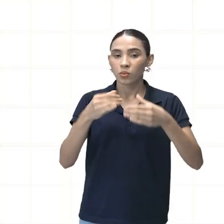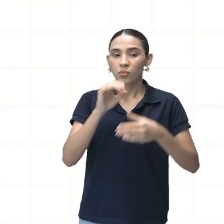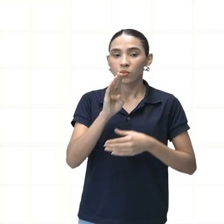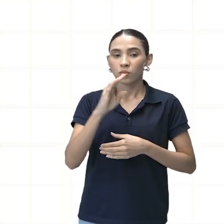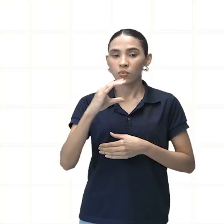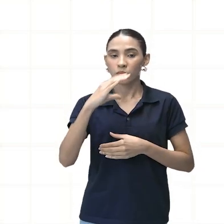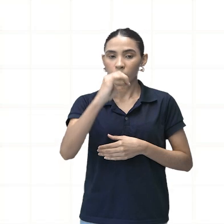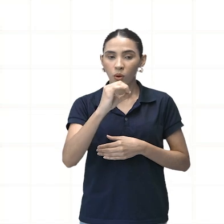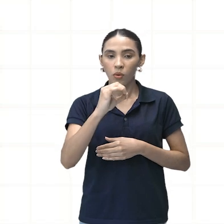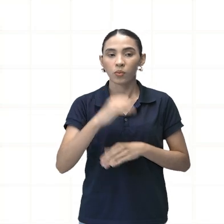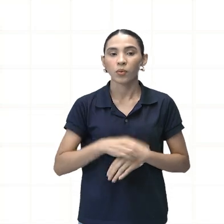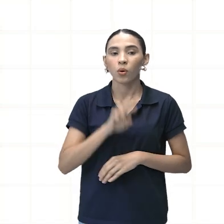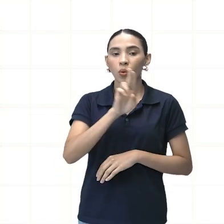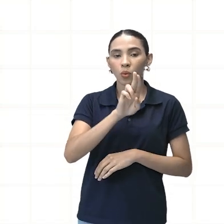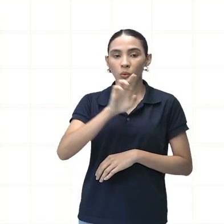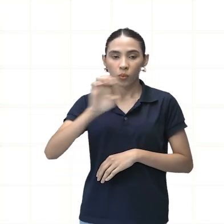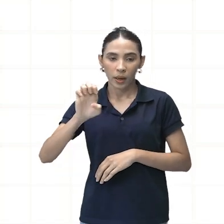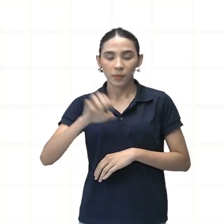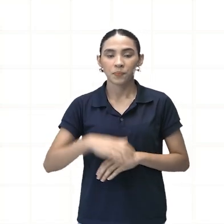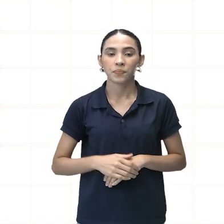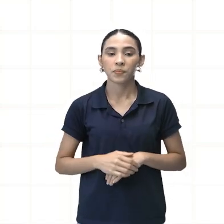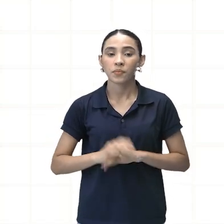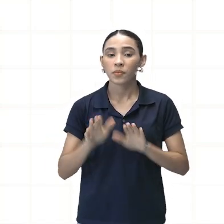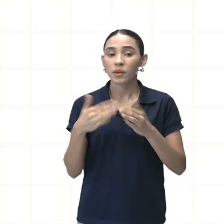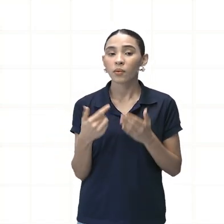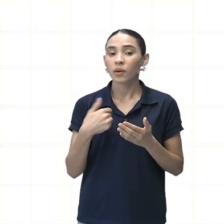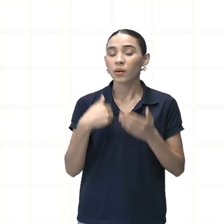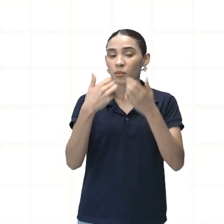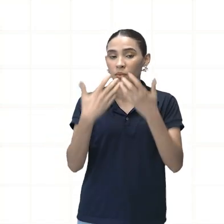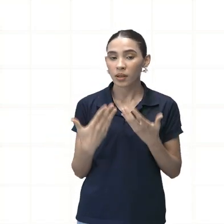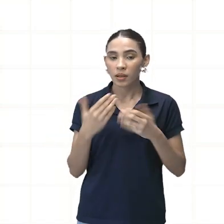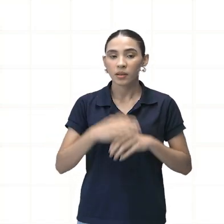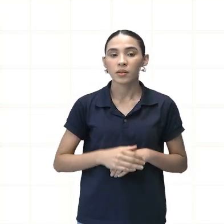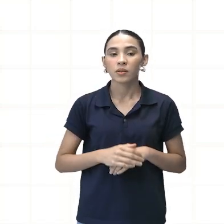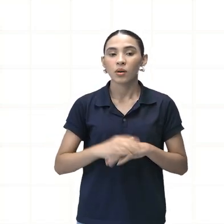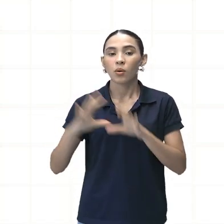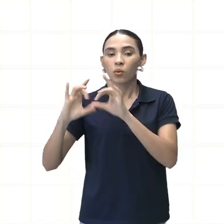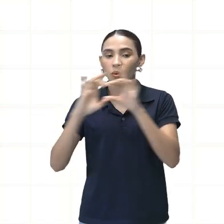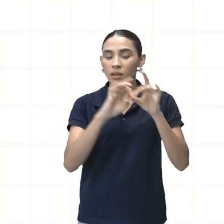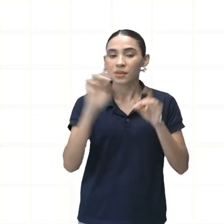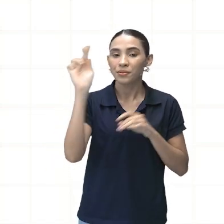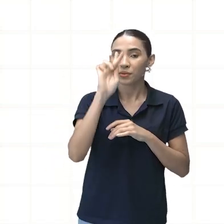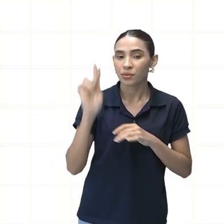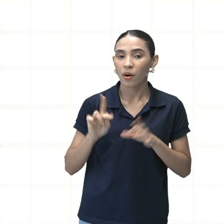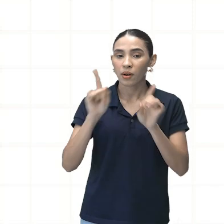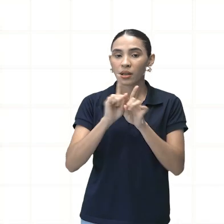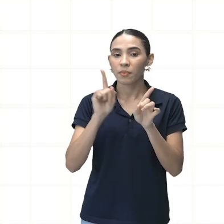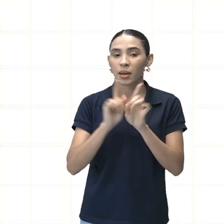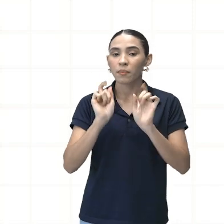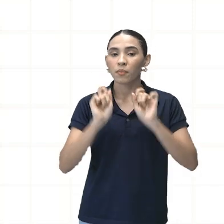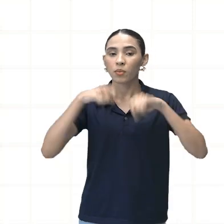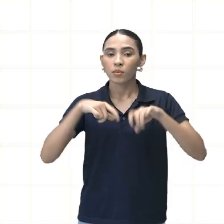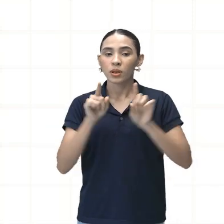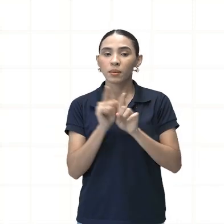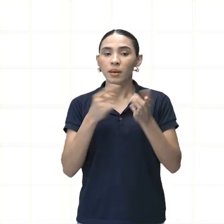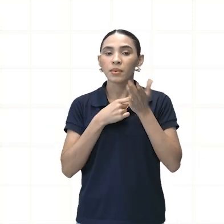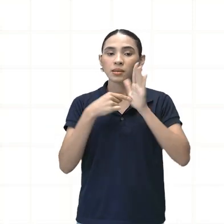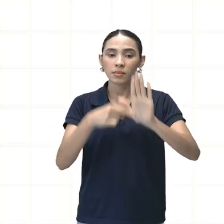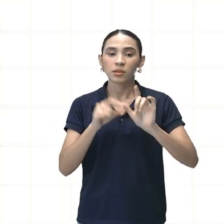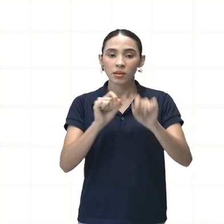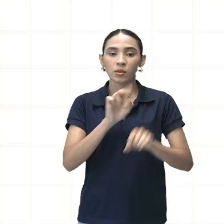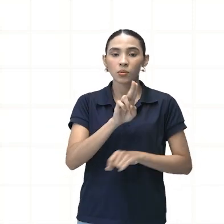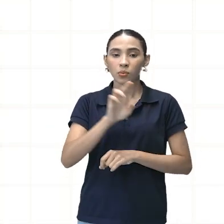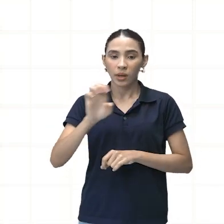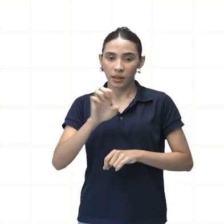econômico, a União Europeia. E aí eu falei para vocês do contexto histórico que possibilitou o aparecimento da